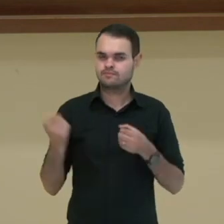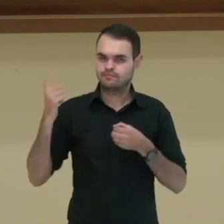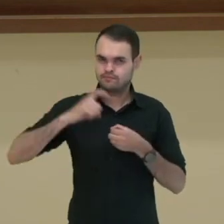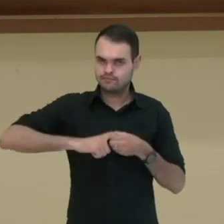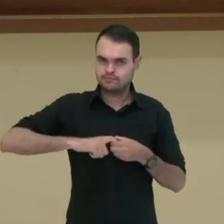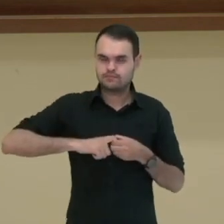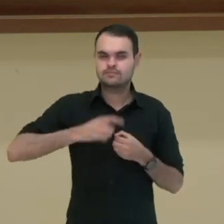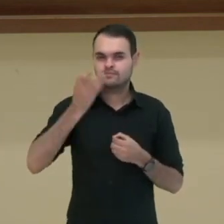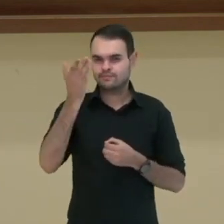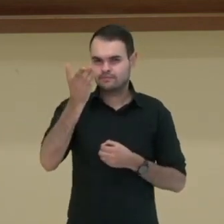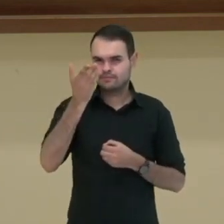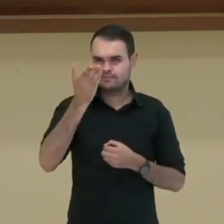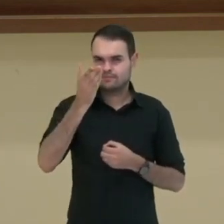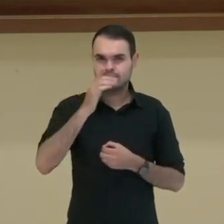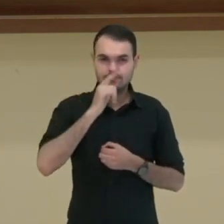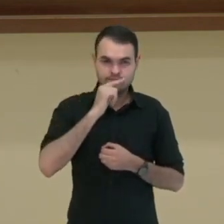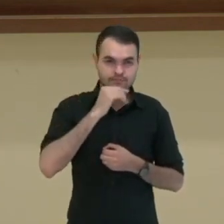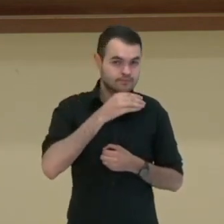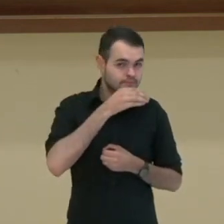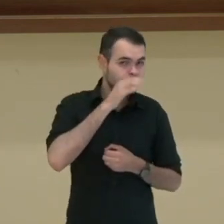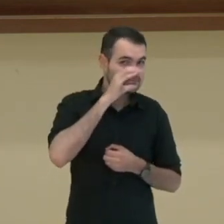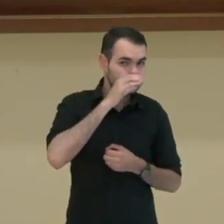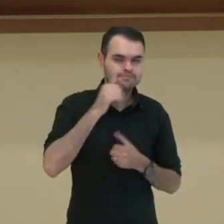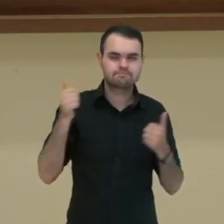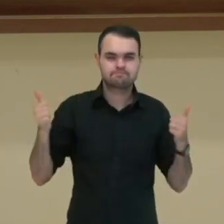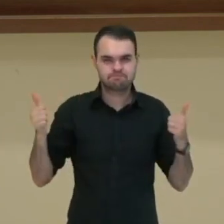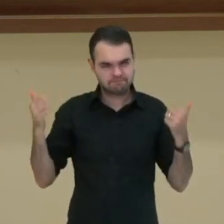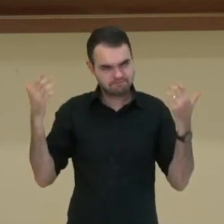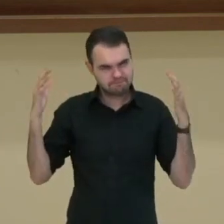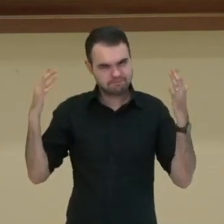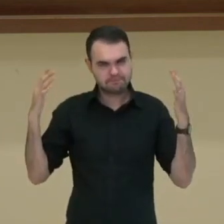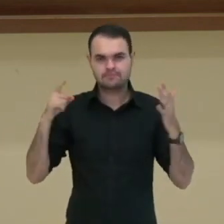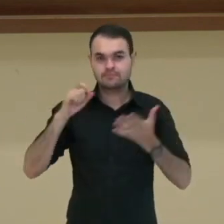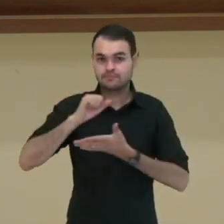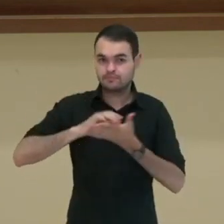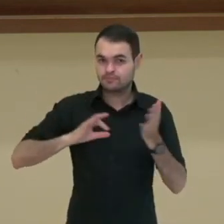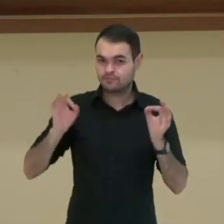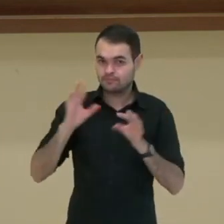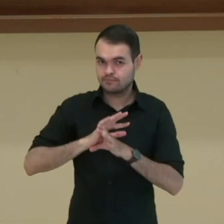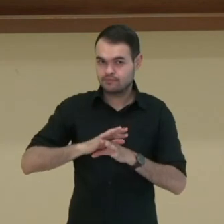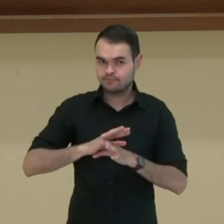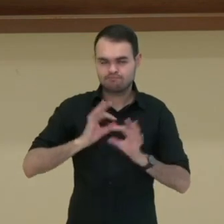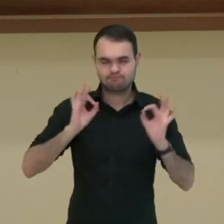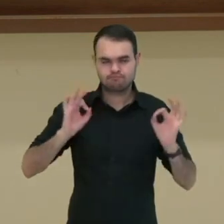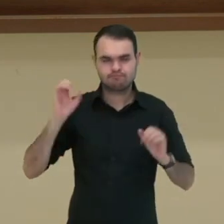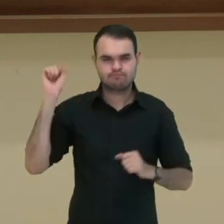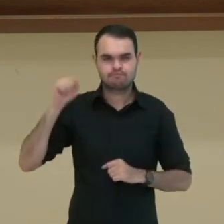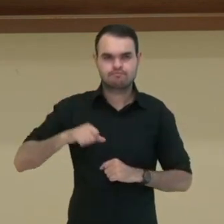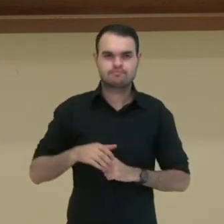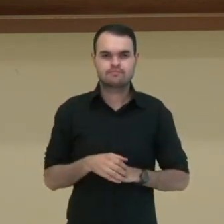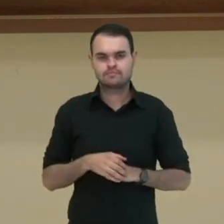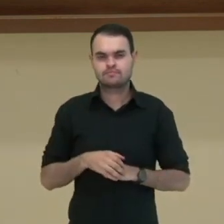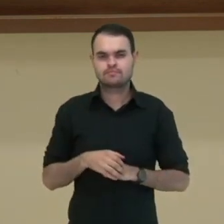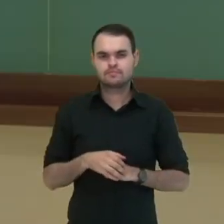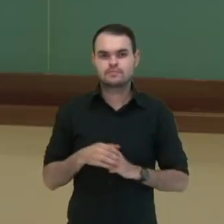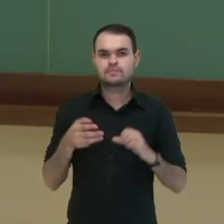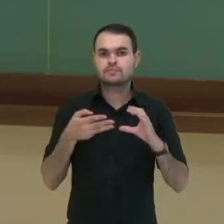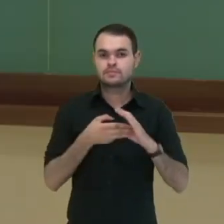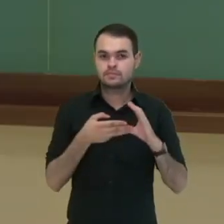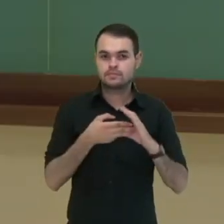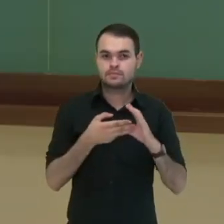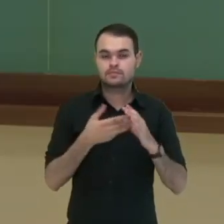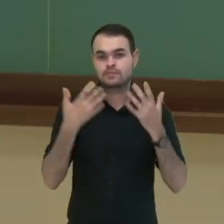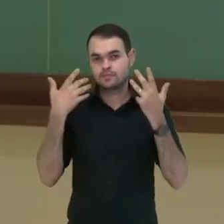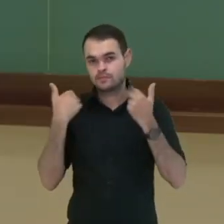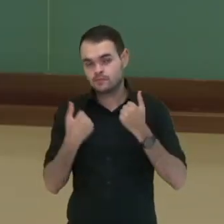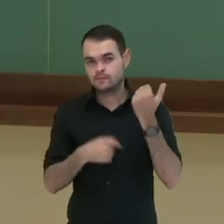Voltei. E aí? Tomou uma aguinha? Ah, muito bem. E fez atividade? Tenho certeza que sim. Então, as células animais e vegetais possuem